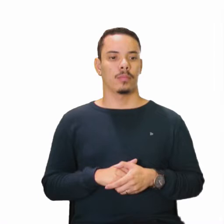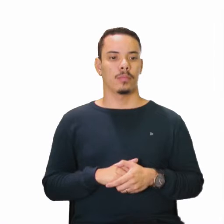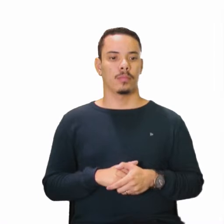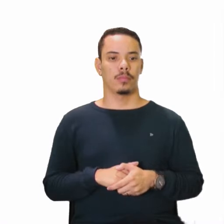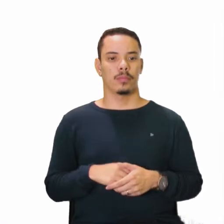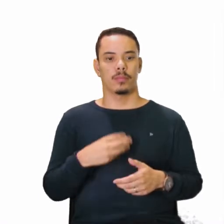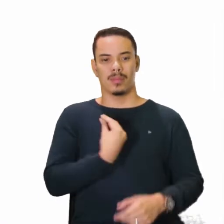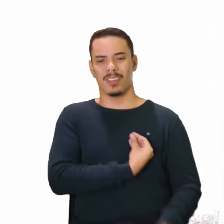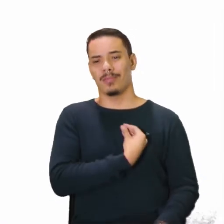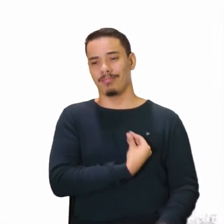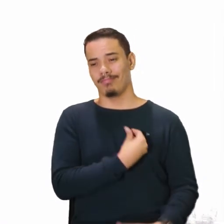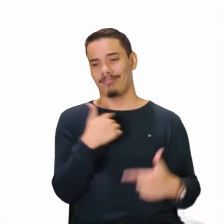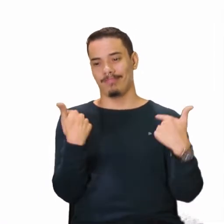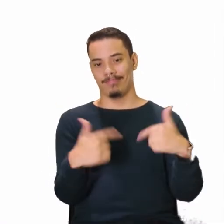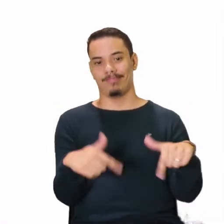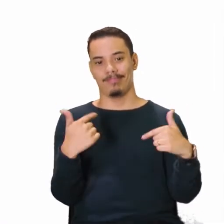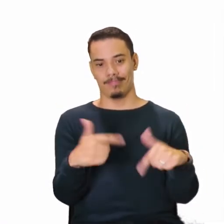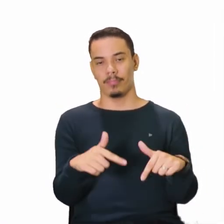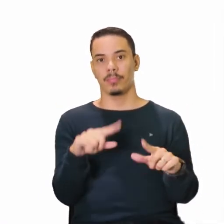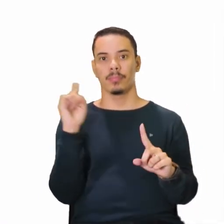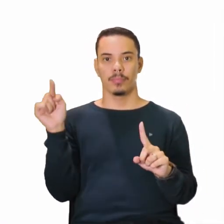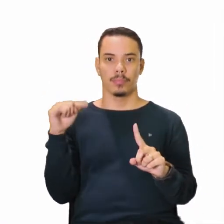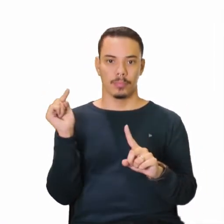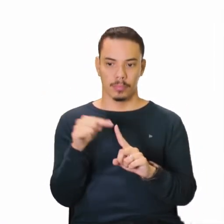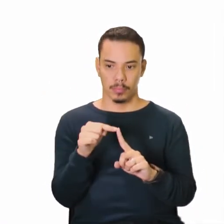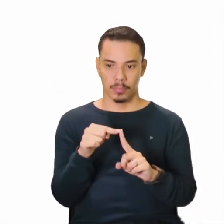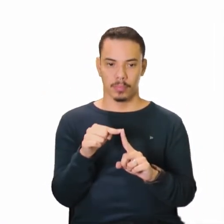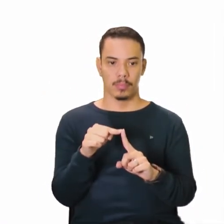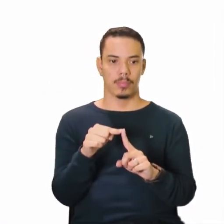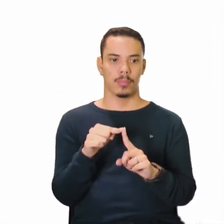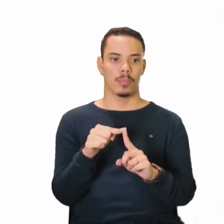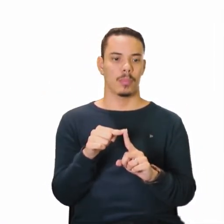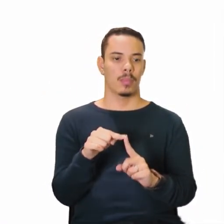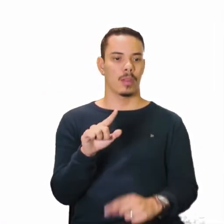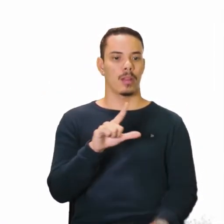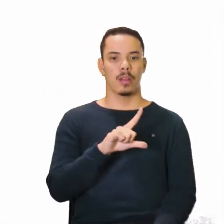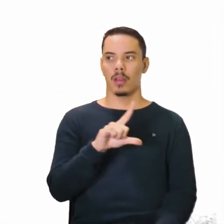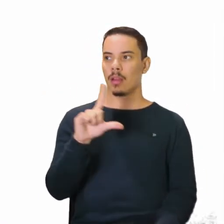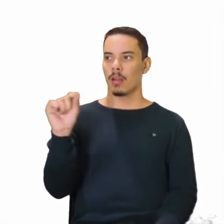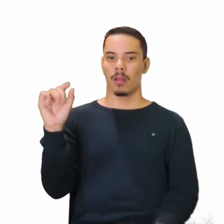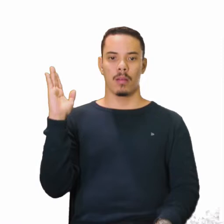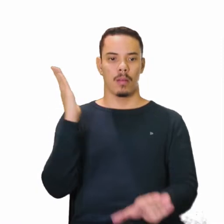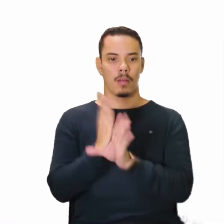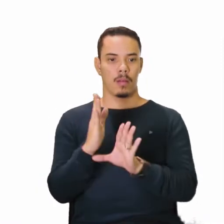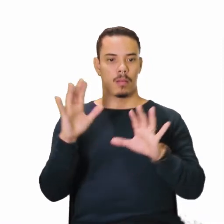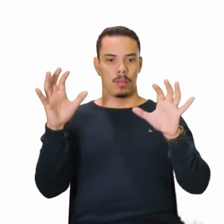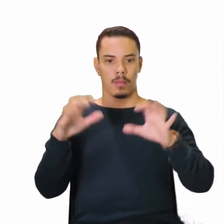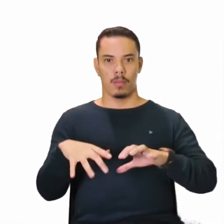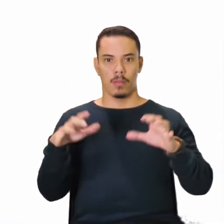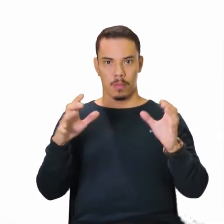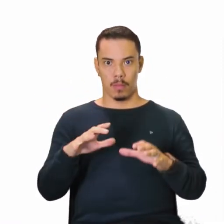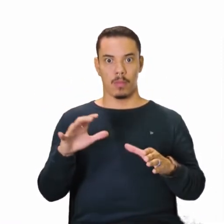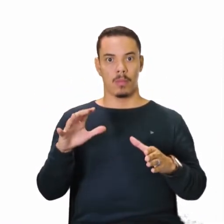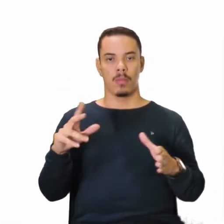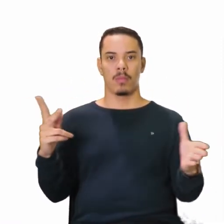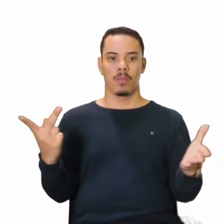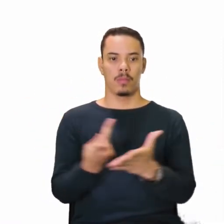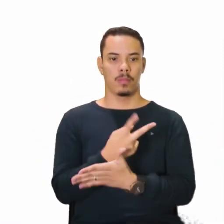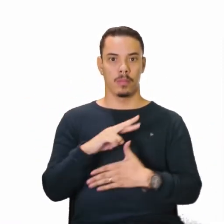Vivia para o trabalho, finalidade. Saiu apesar da chuva,